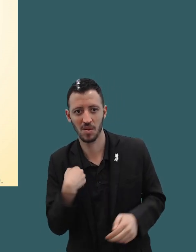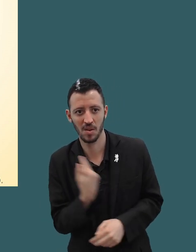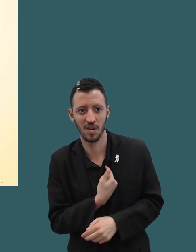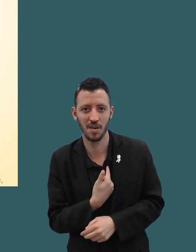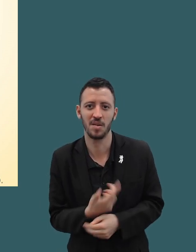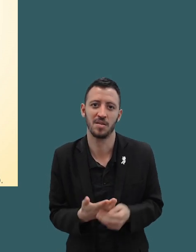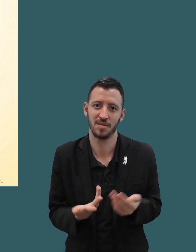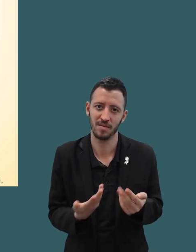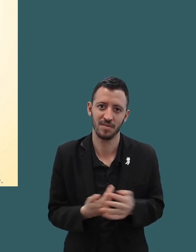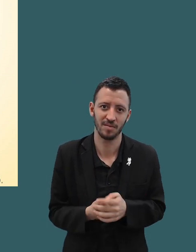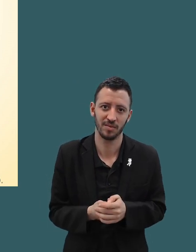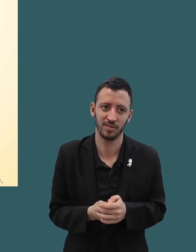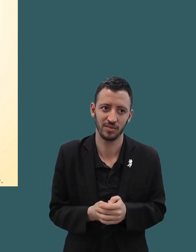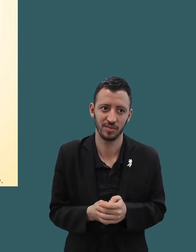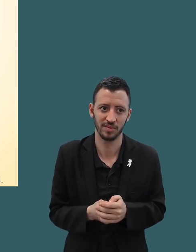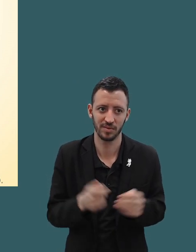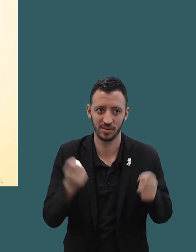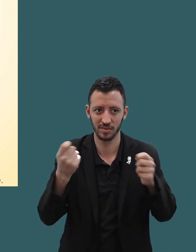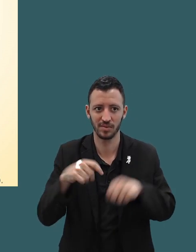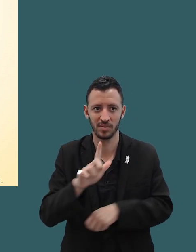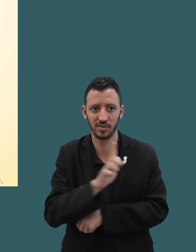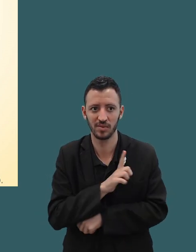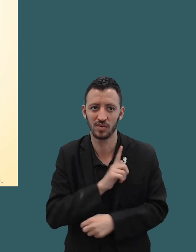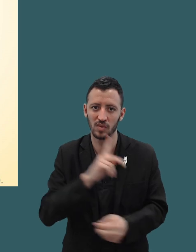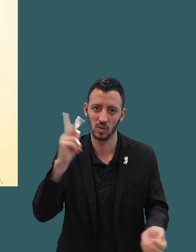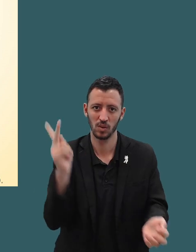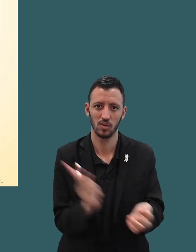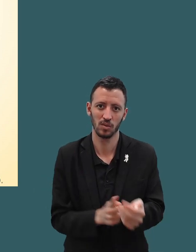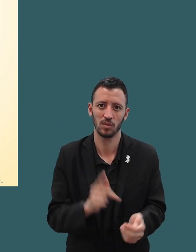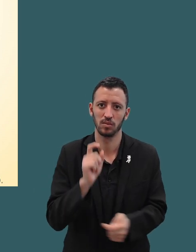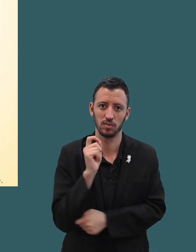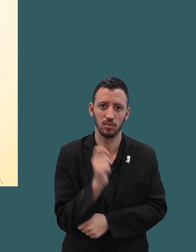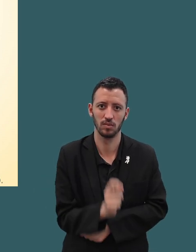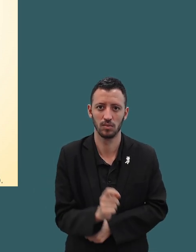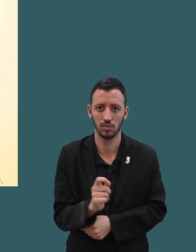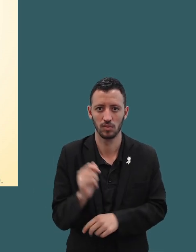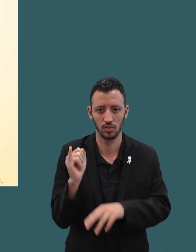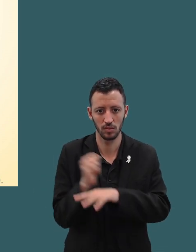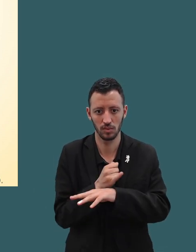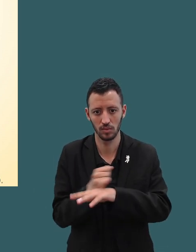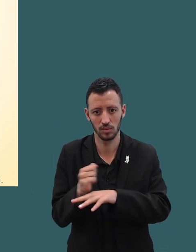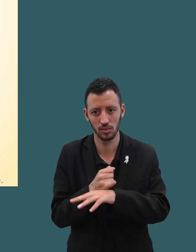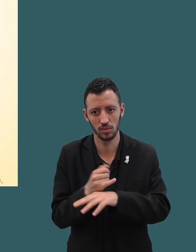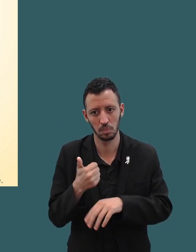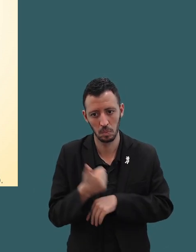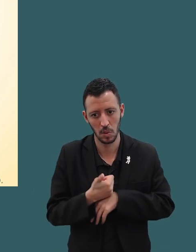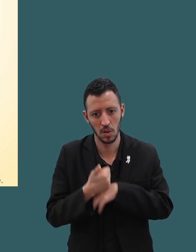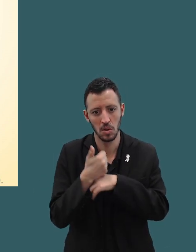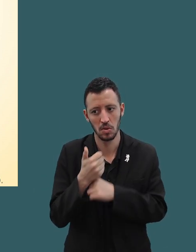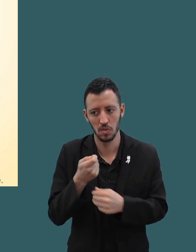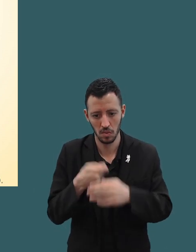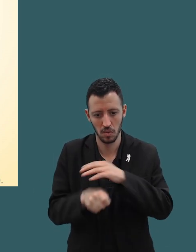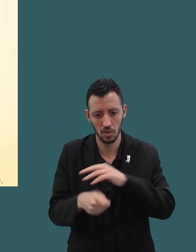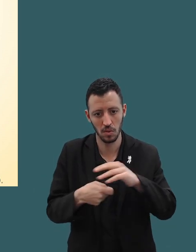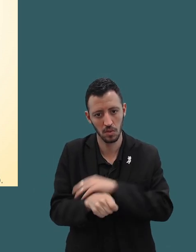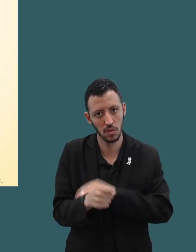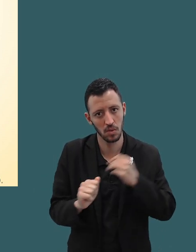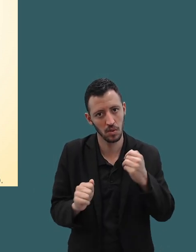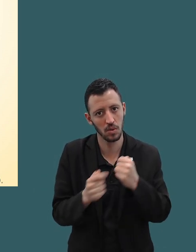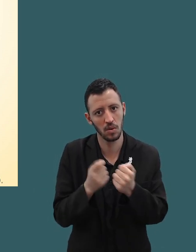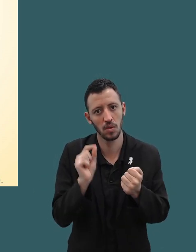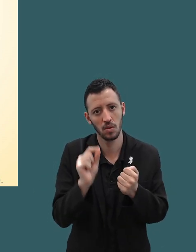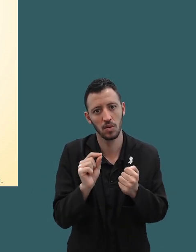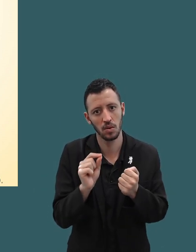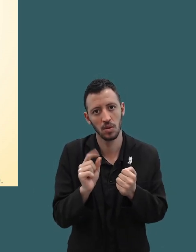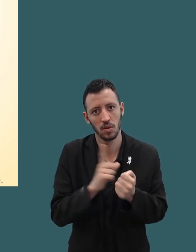entendeu? É, ter, de fato, um mecanismo eficaz de financiamento e de